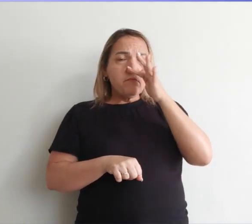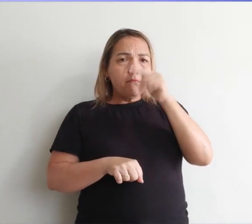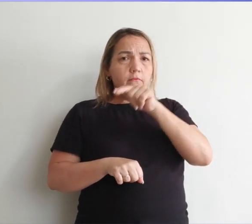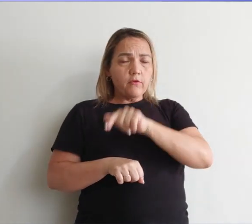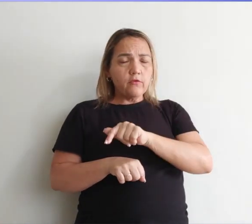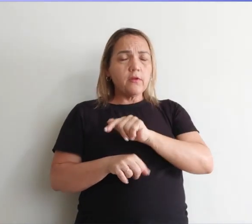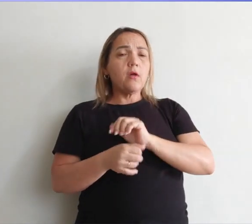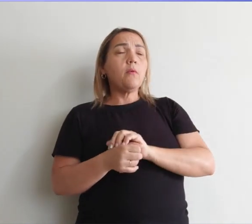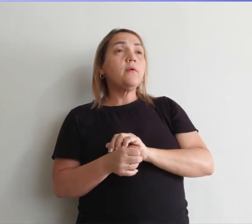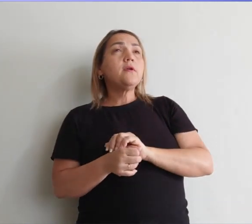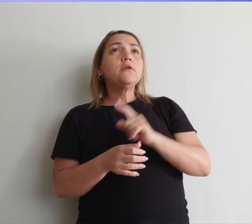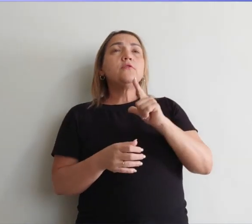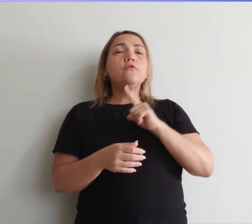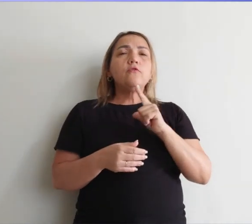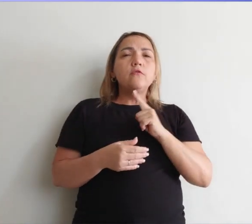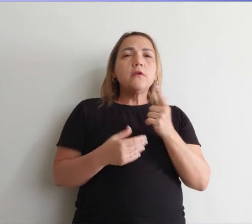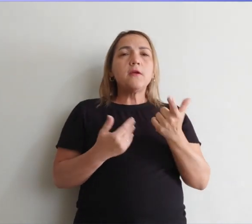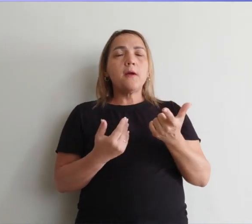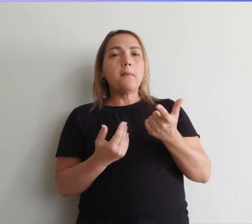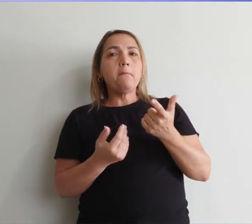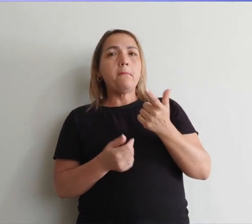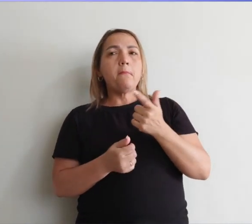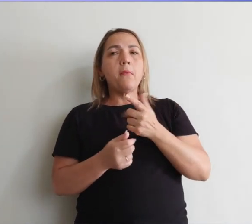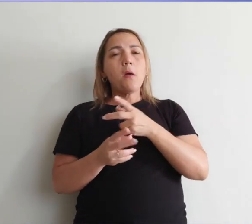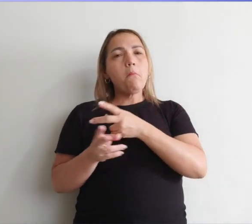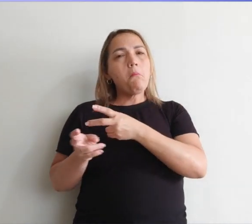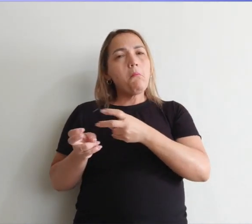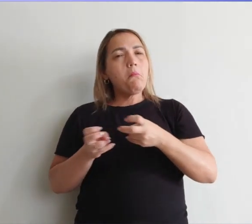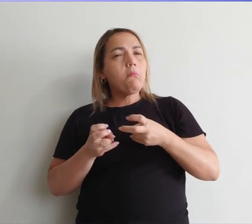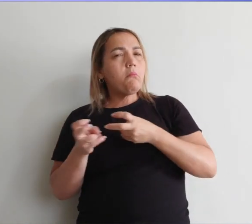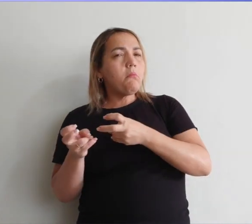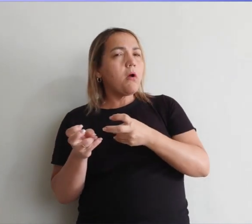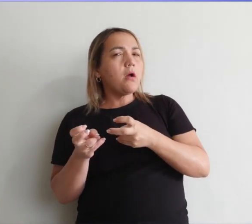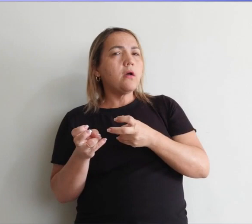assim digamos, uma